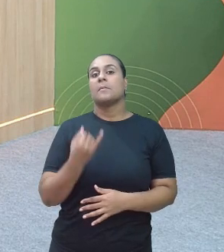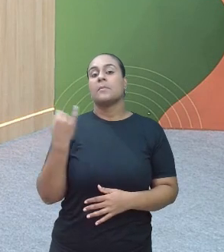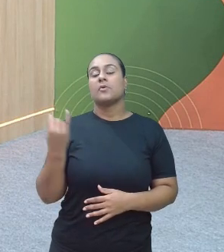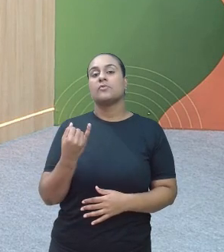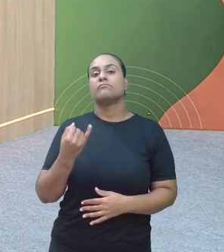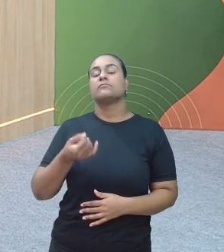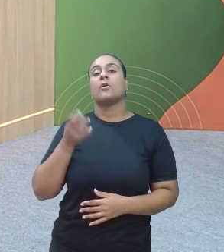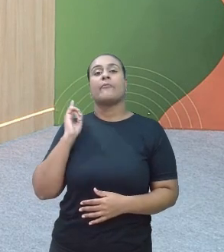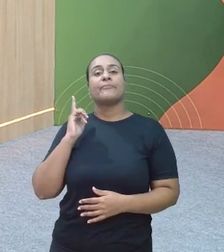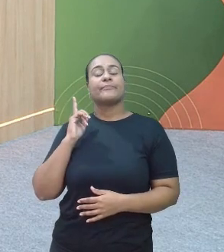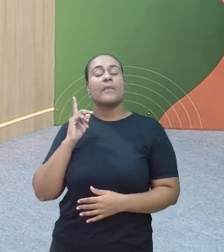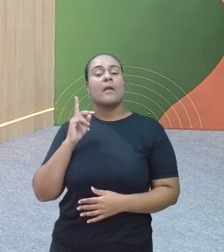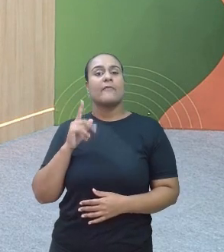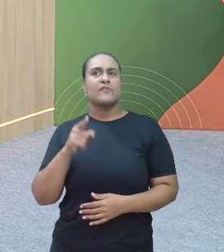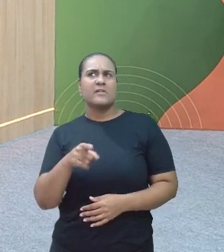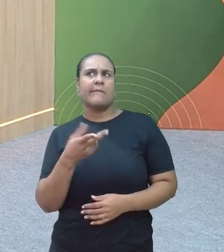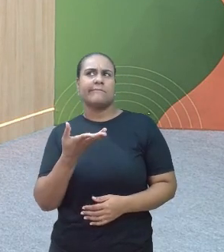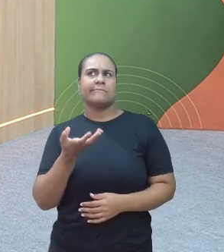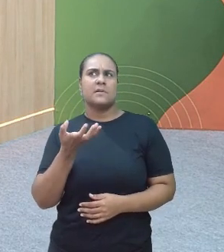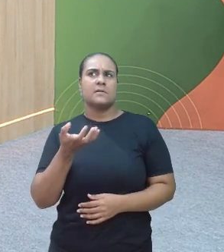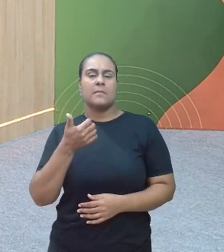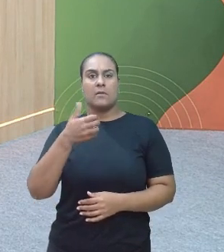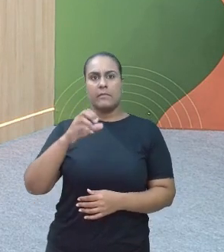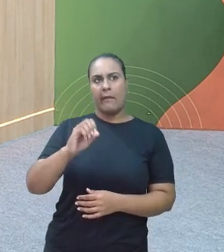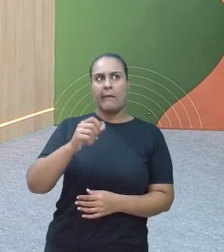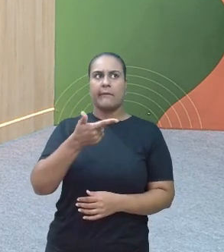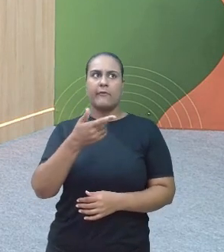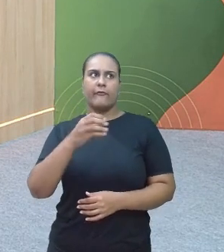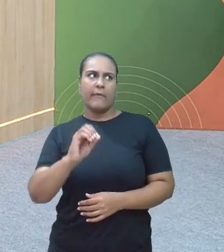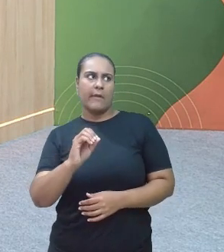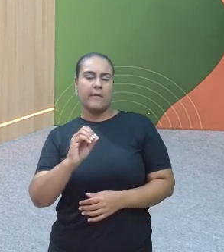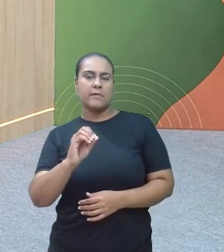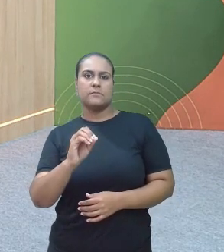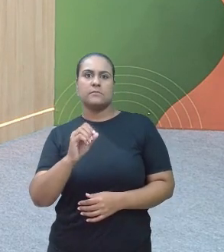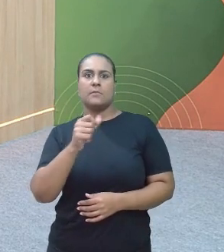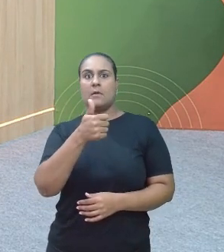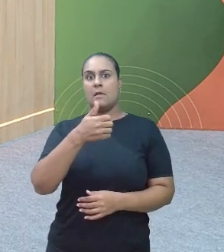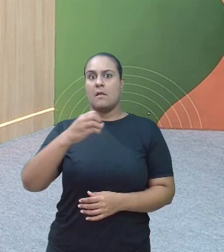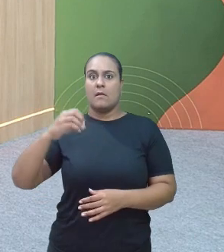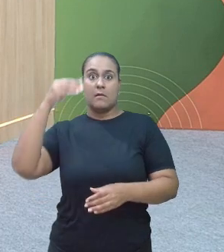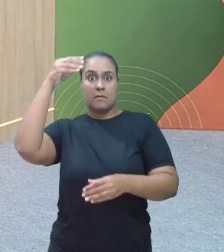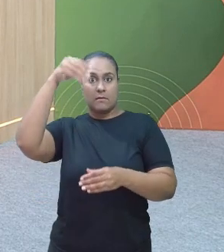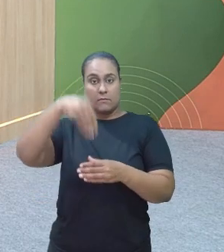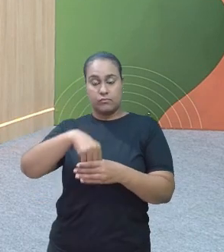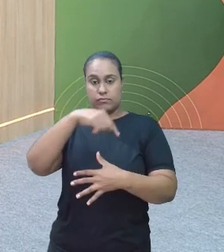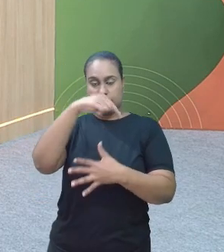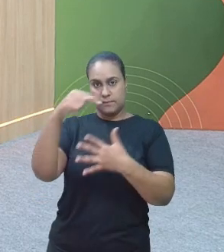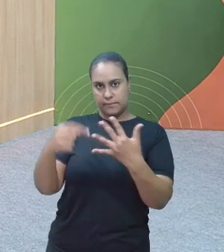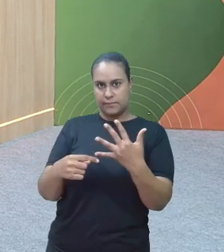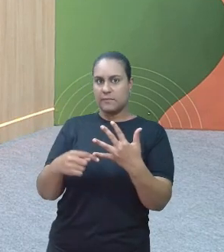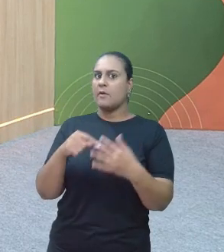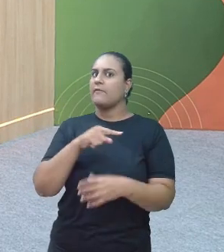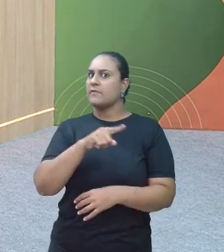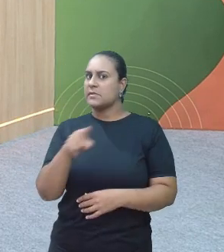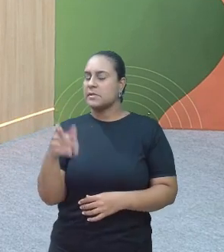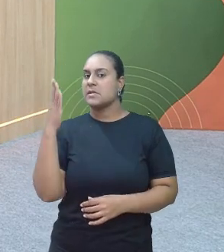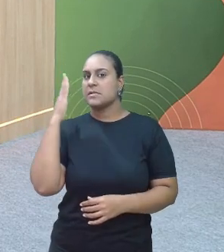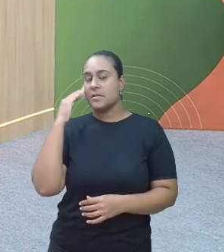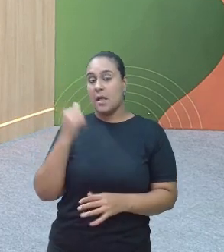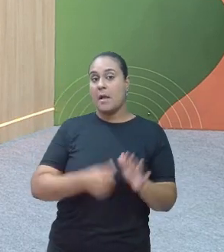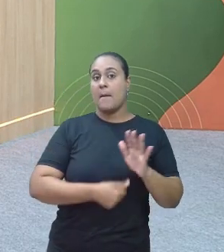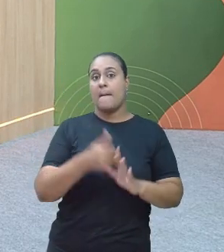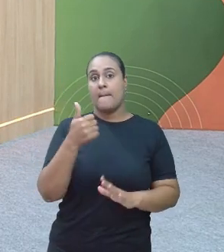você quer determinar o 10º elemento, o 20º elemento, o 100º elemento, estejam seguros de que os